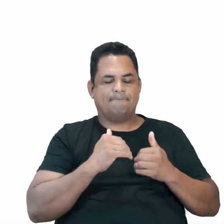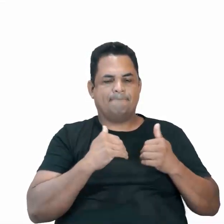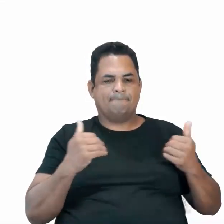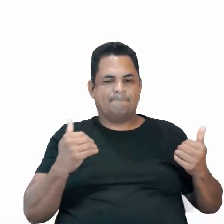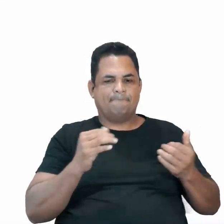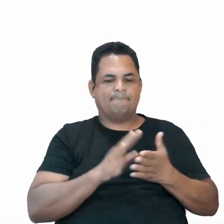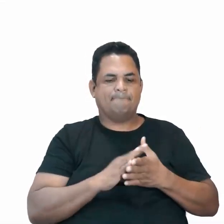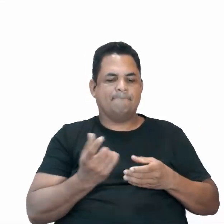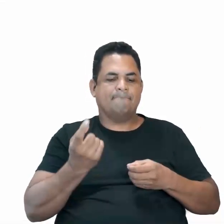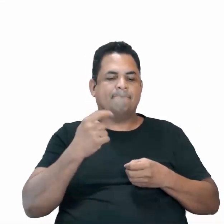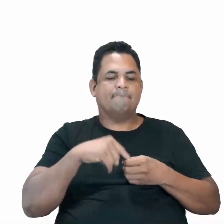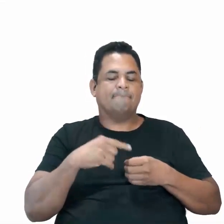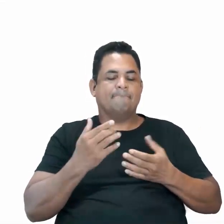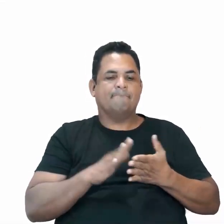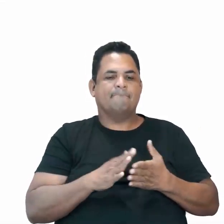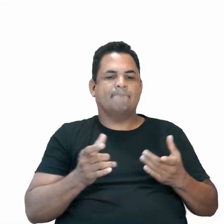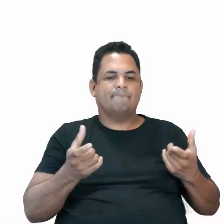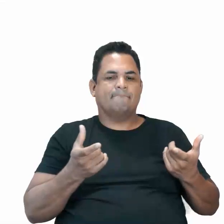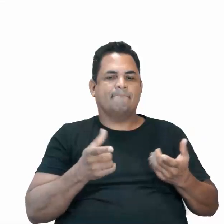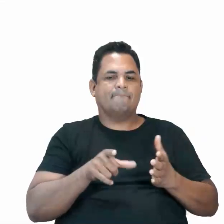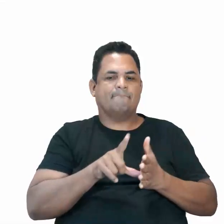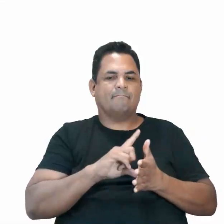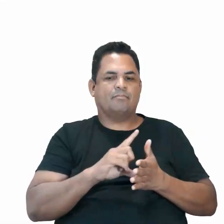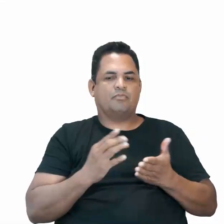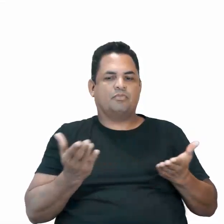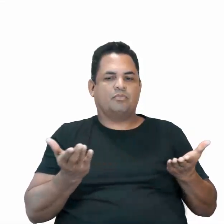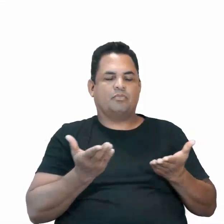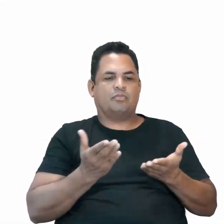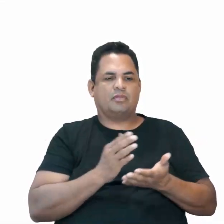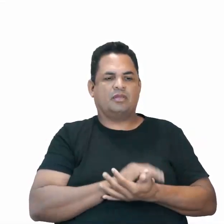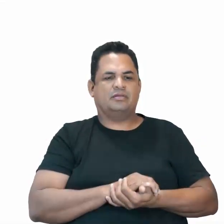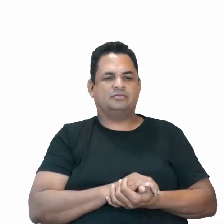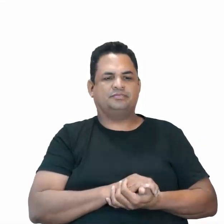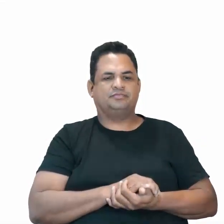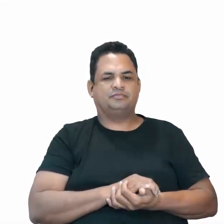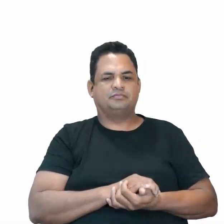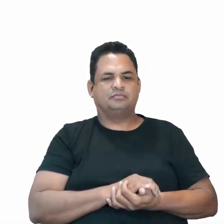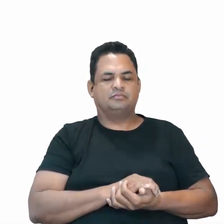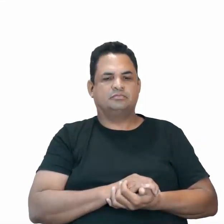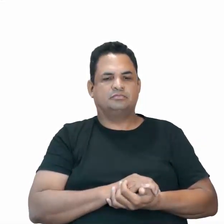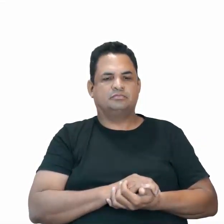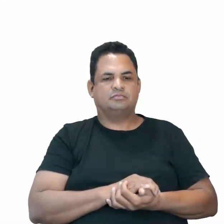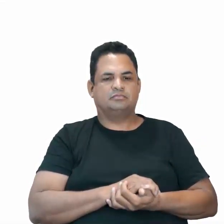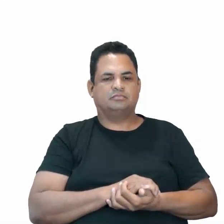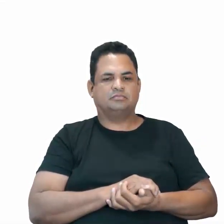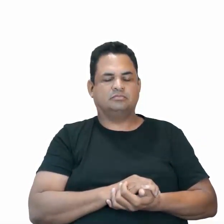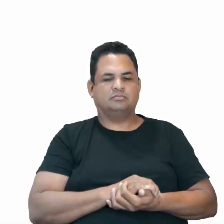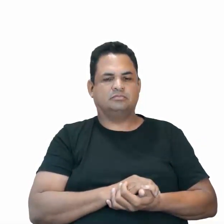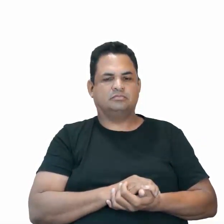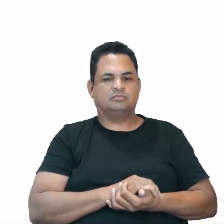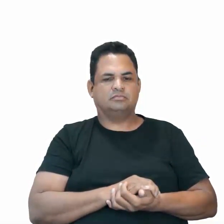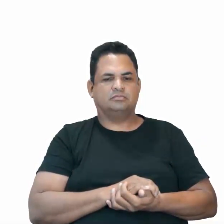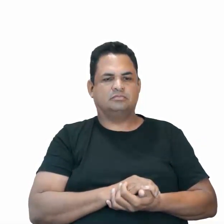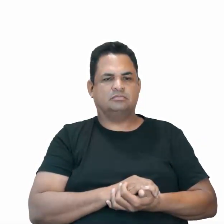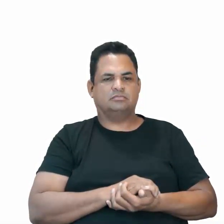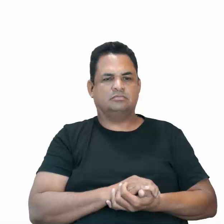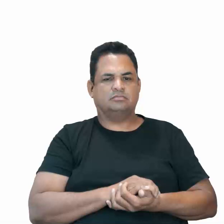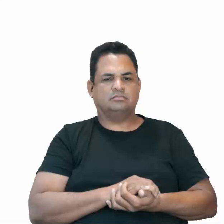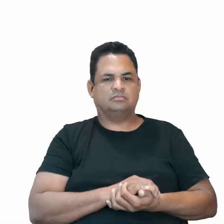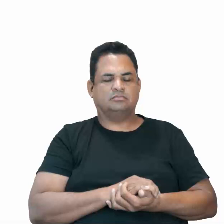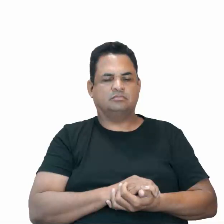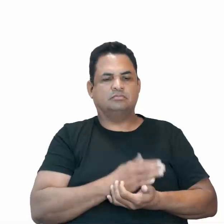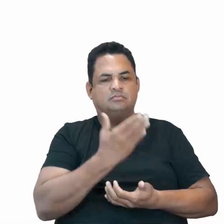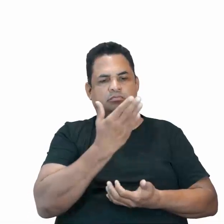para o lugar que está antes. Exatamente. Agora pode tirar o bastão. Pronto, tirei. Vai ficar uma